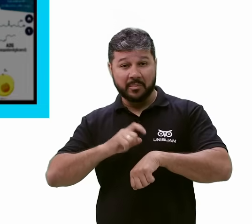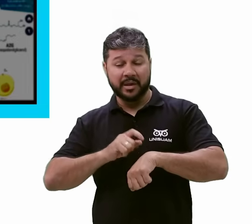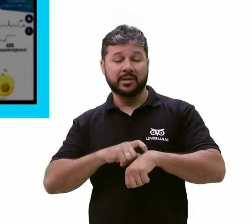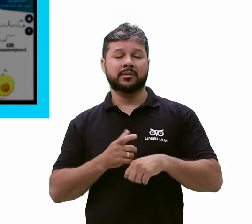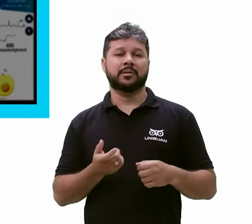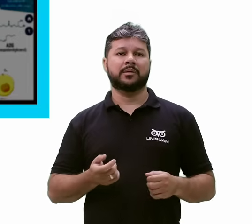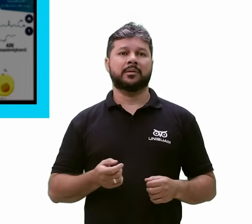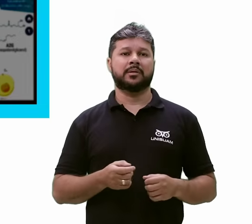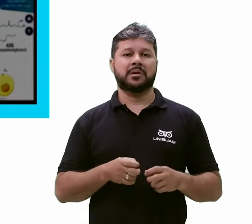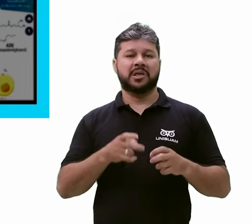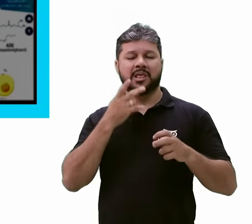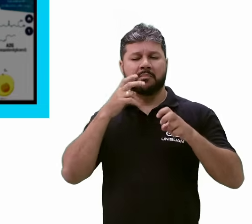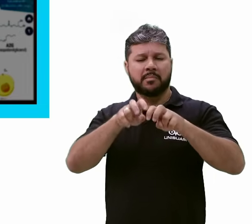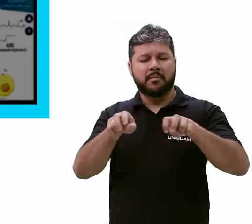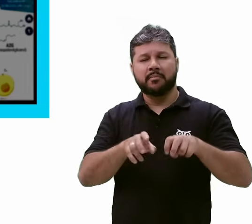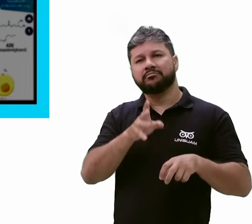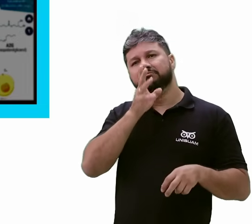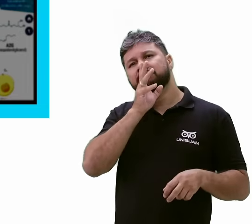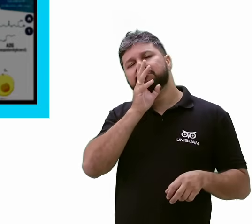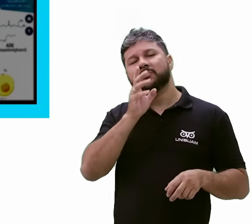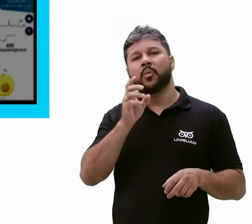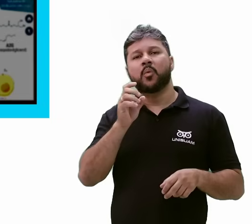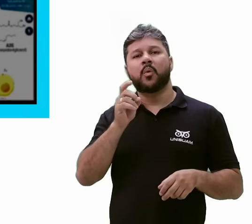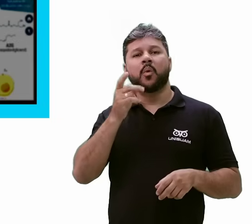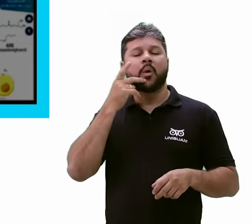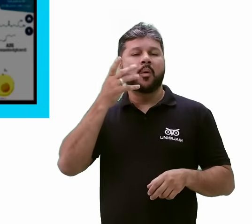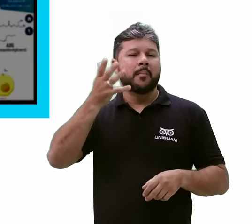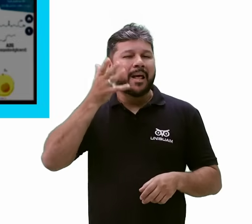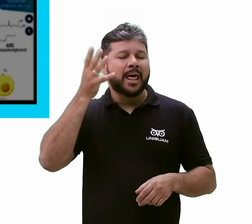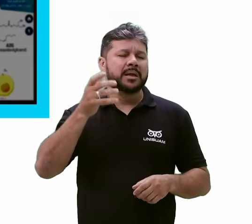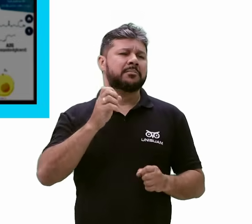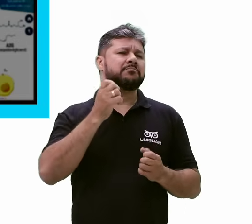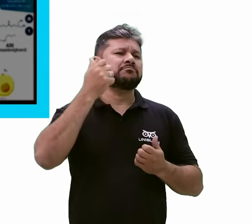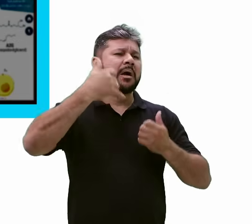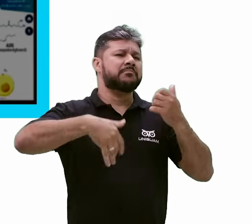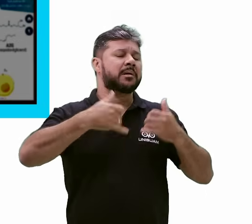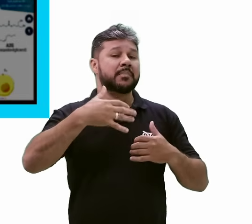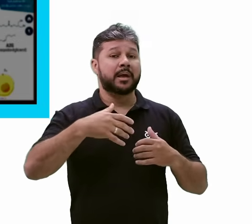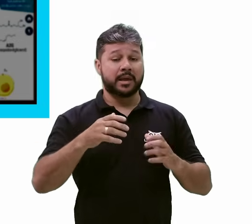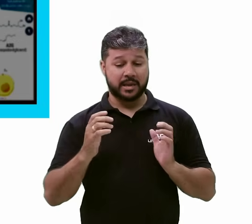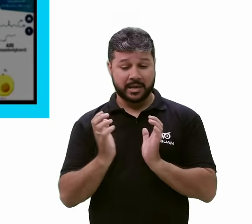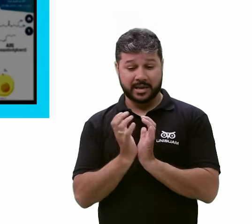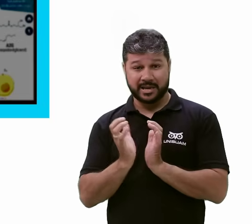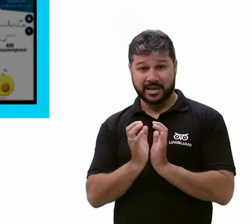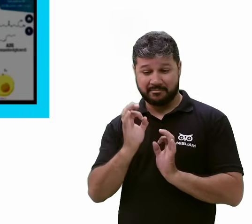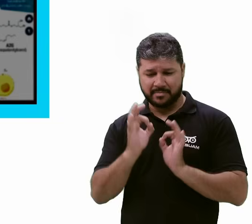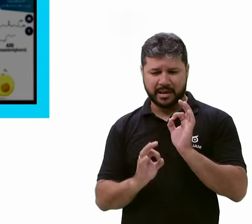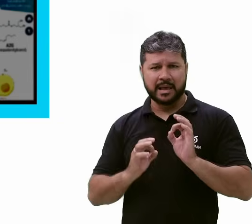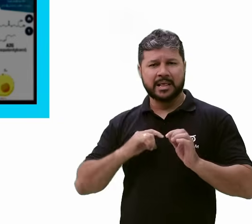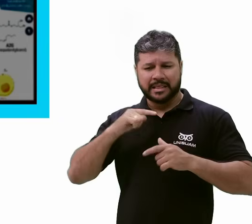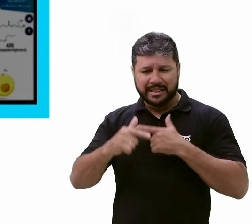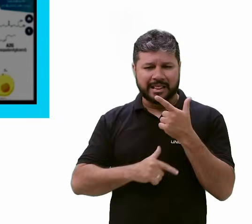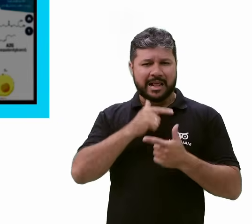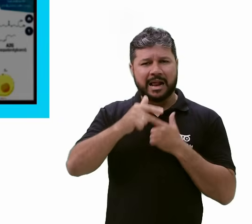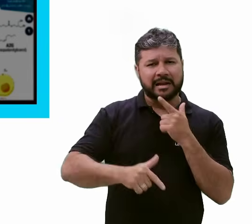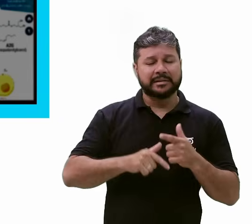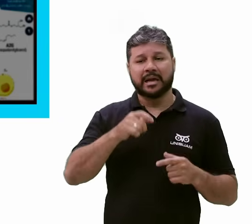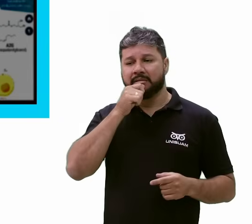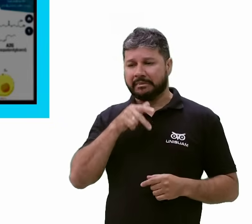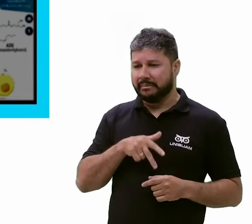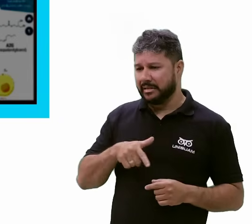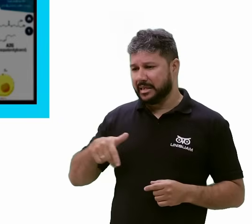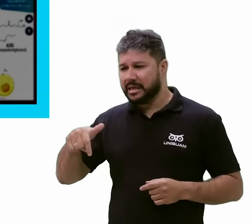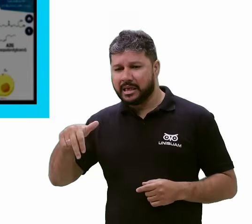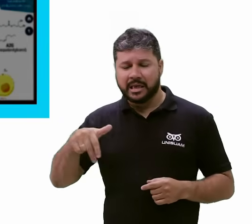ali que você está na palestra, né, entre palestra e público, a equipe de produção, ela está fazendo mil e uma coisas, inclusive,